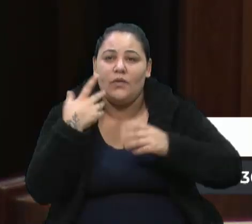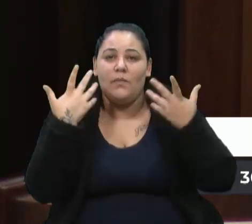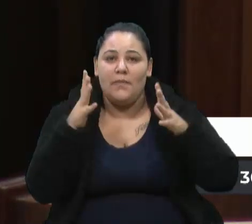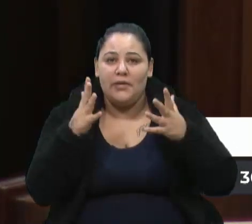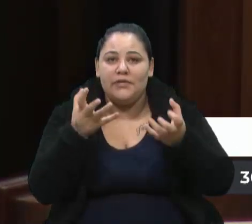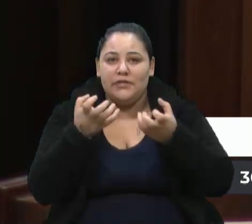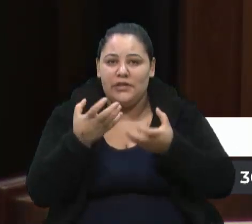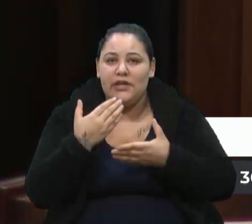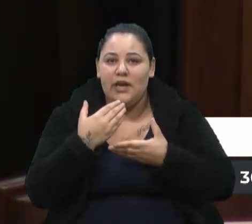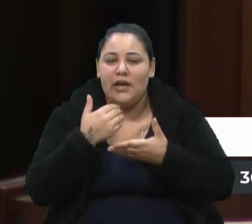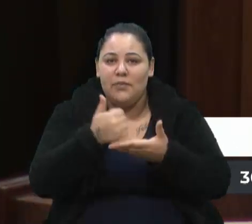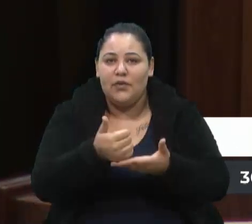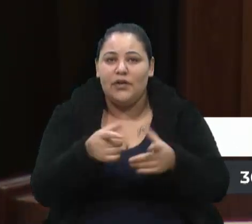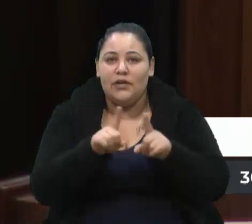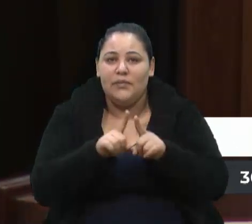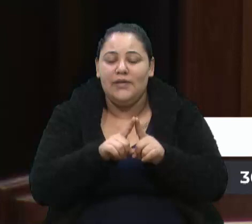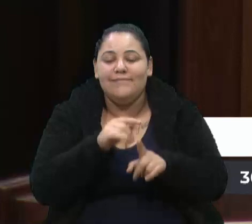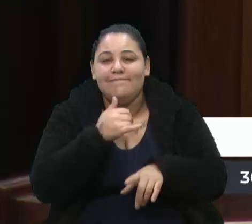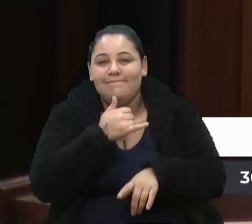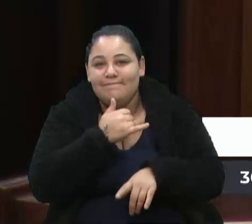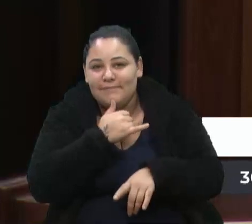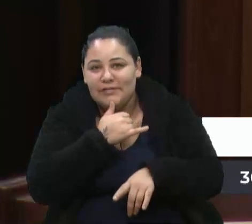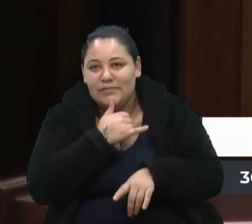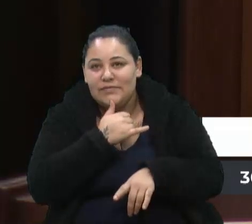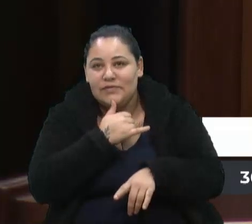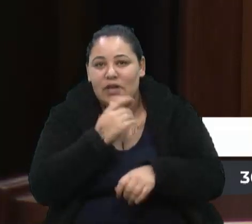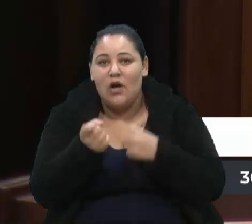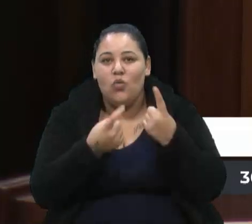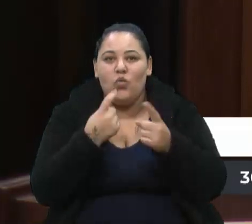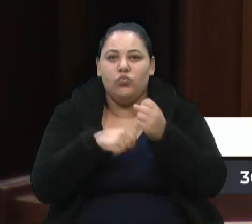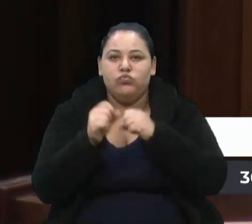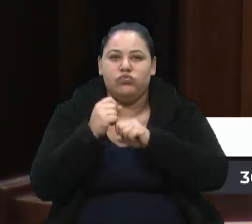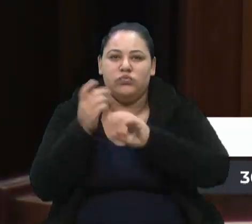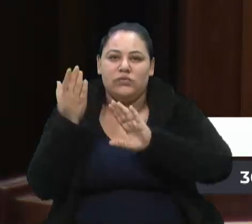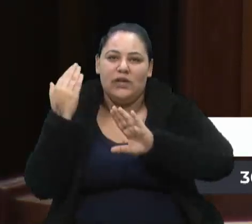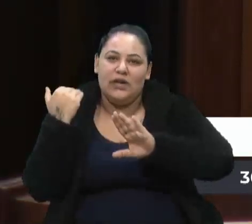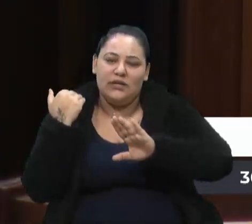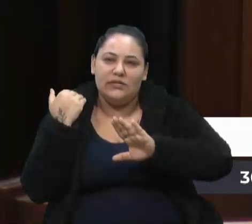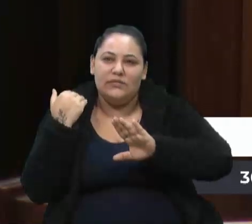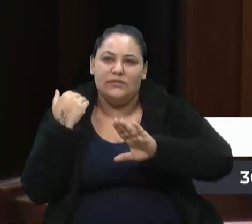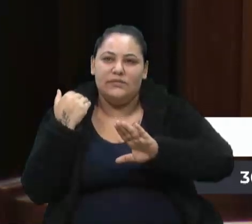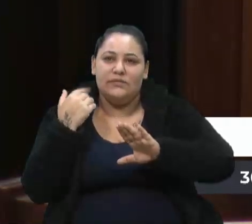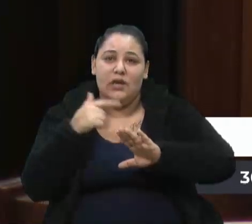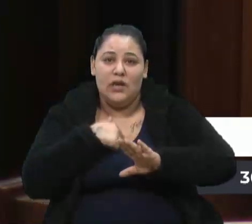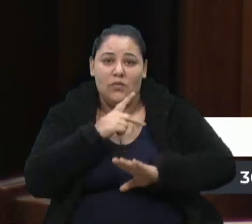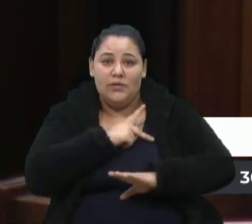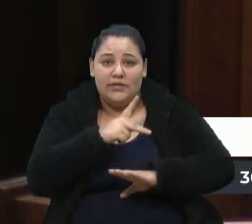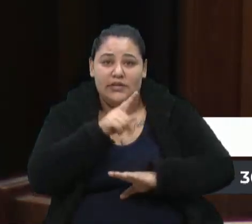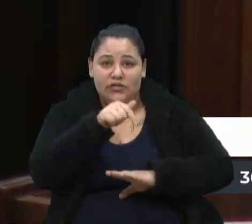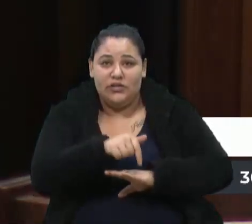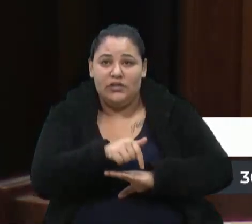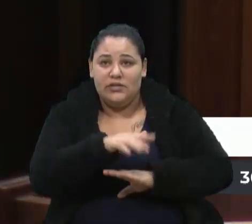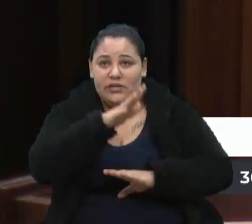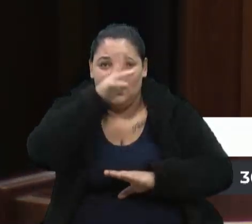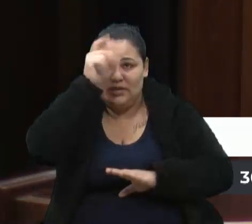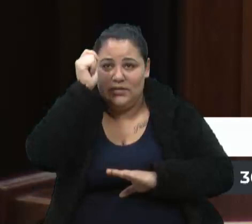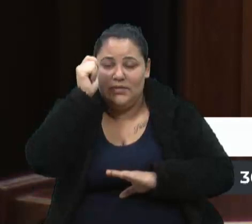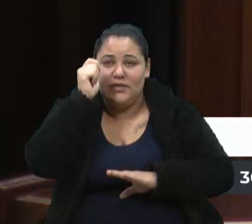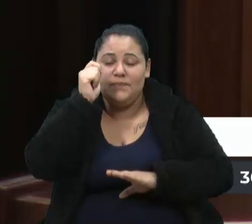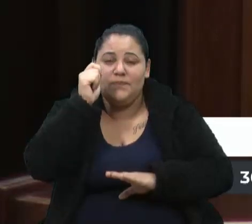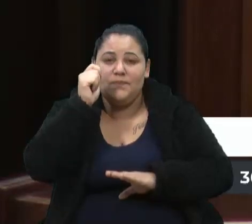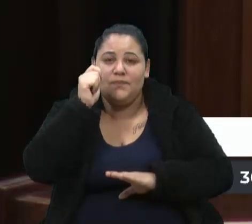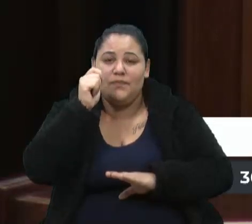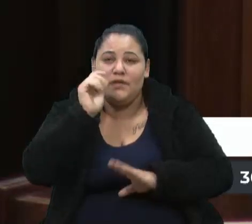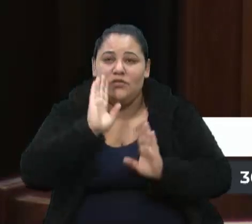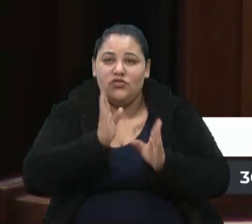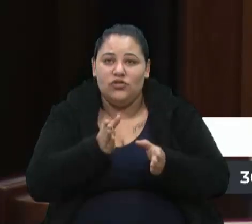colaborar com isso Infelizmente há alguns anos atrás né quando eu fui presidente da Câmara aqui na legenda toda passada